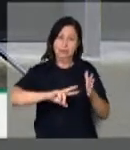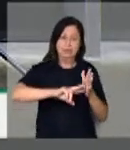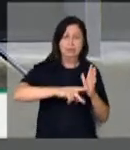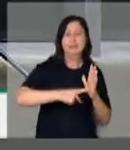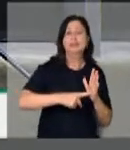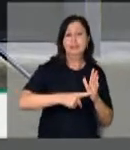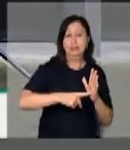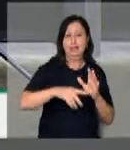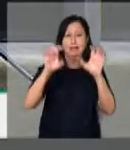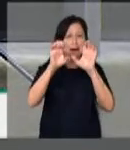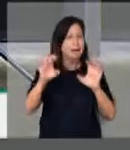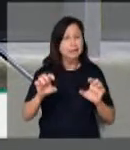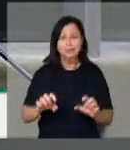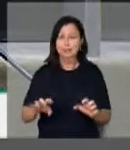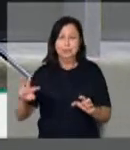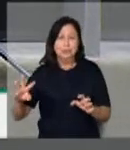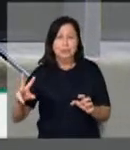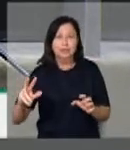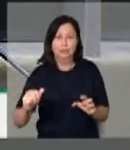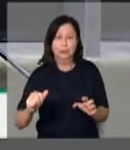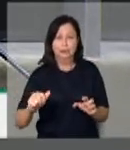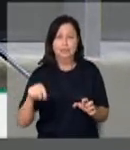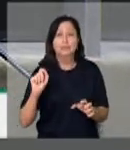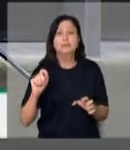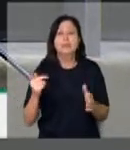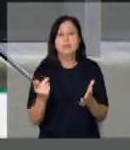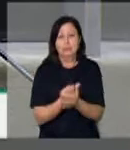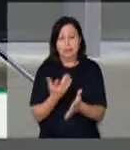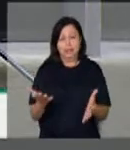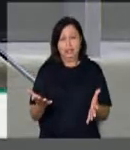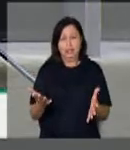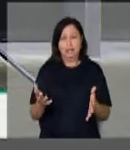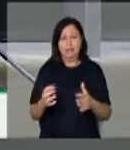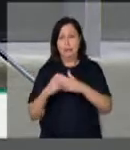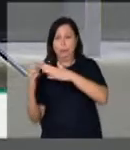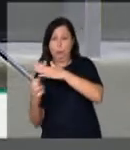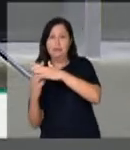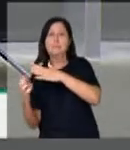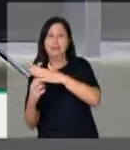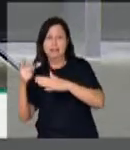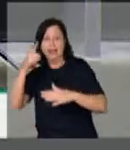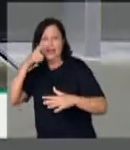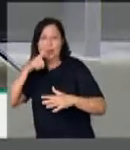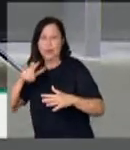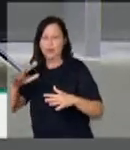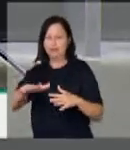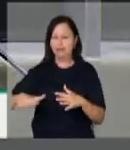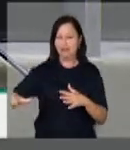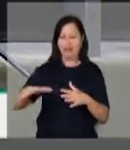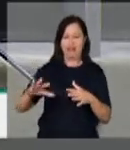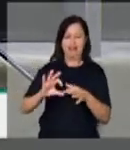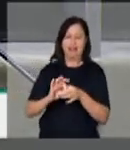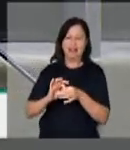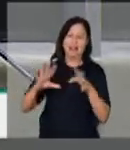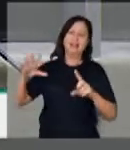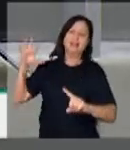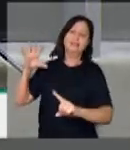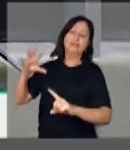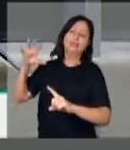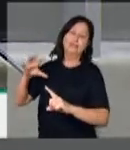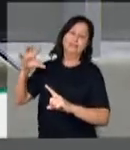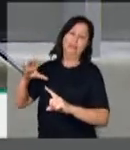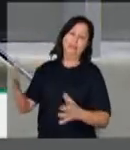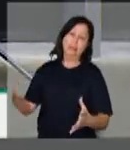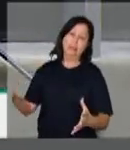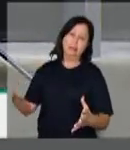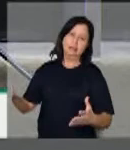sindical, o empresariado brasileiro ter um território livre para atuar, gerando